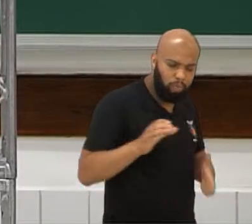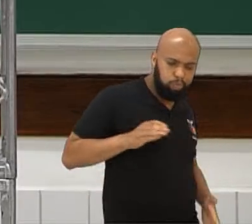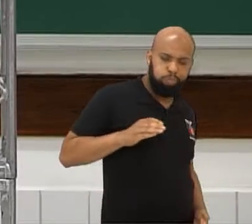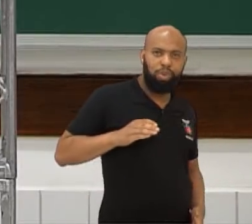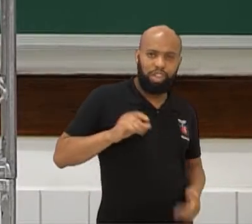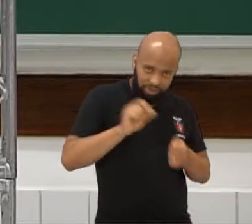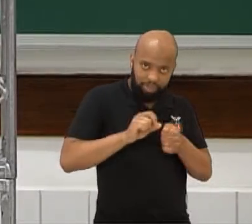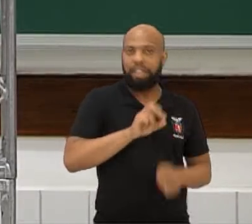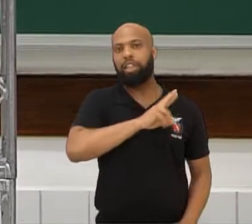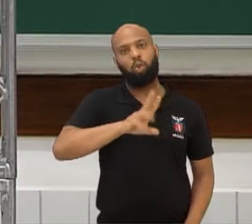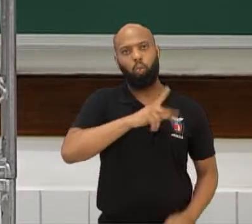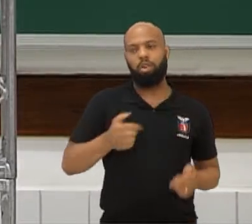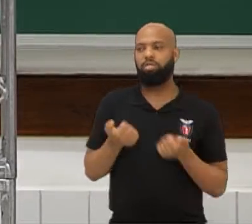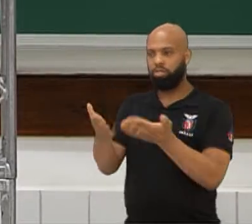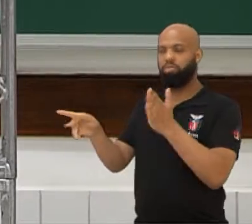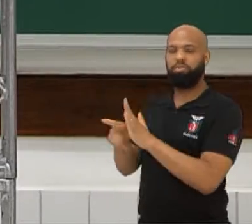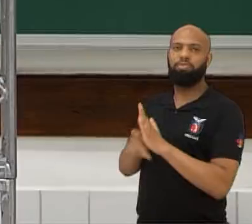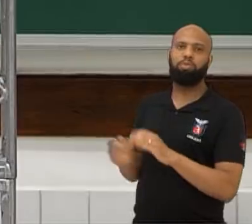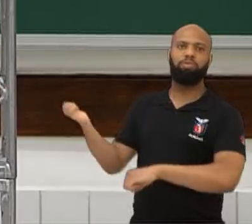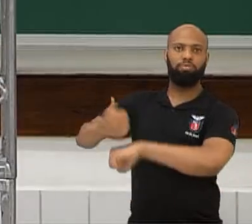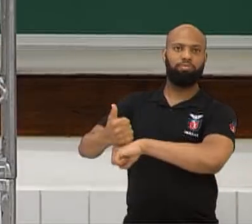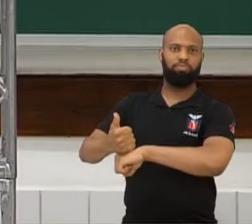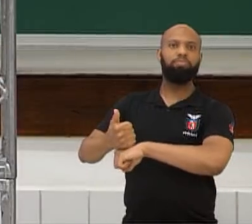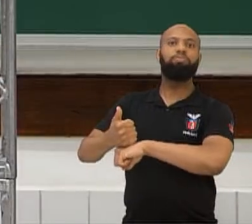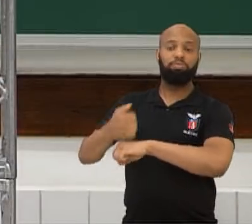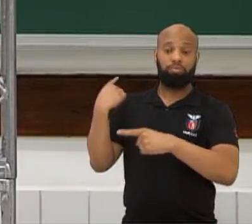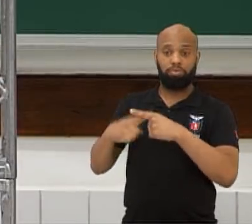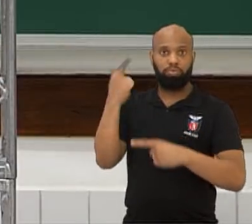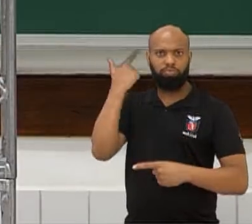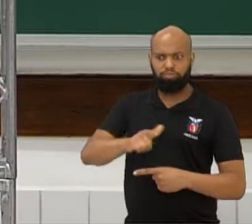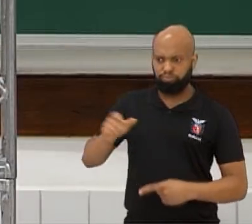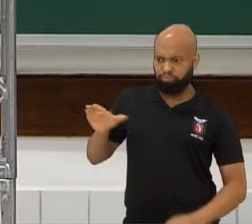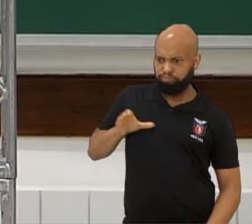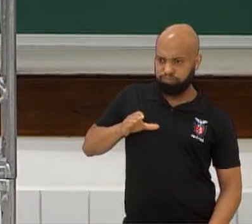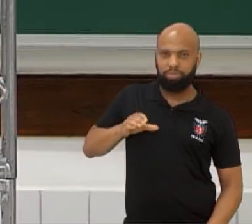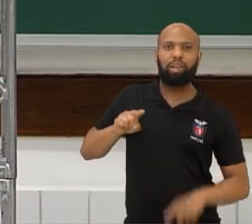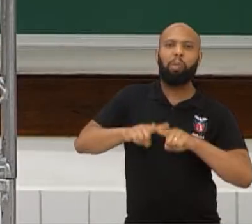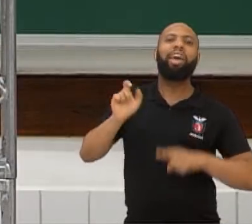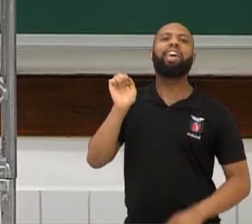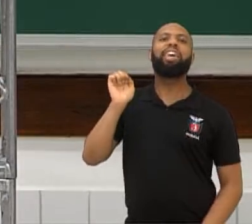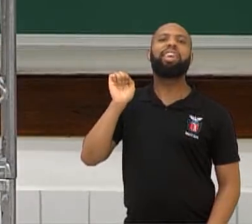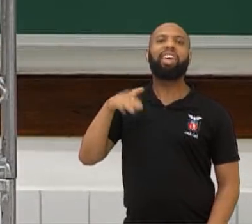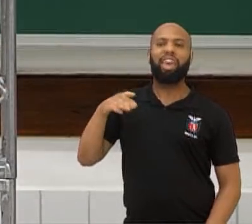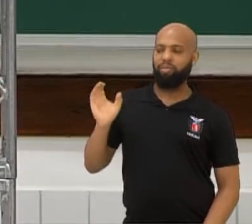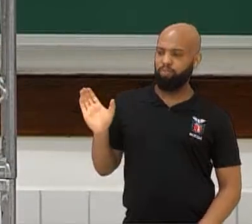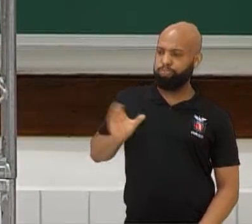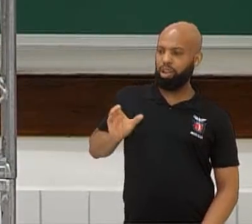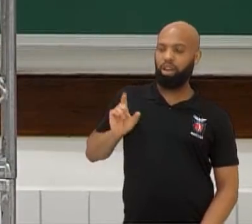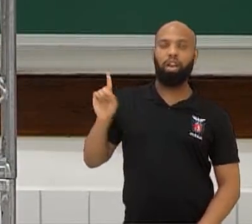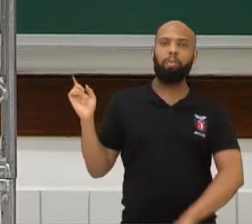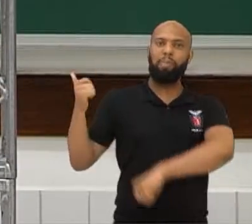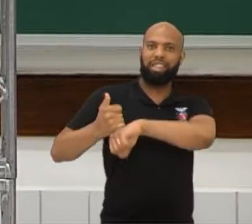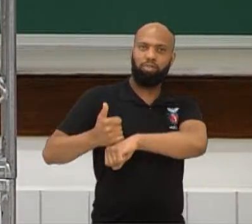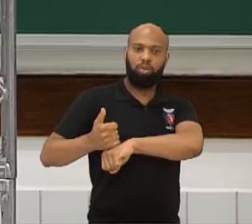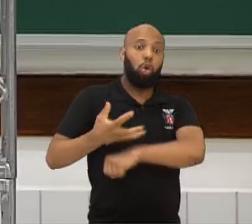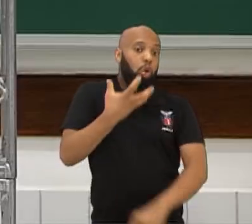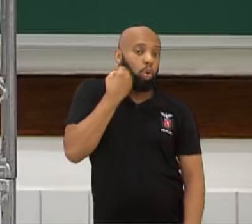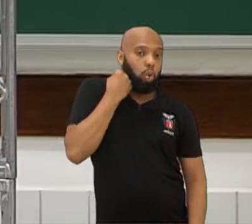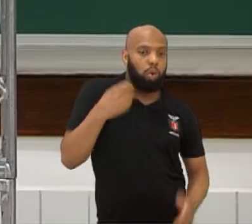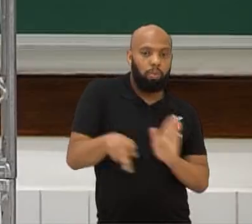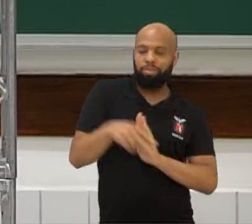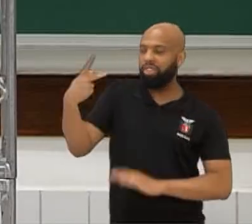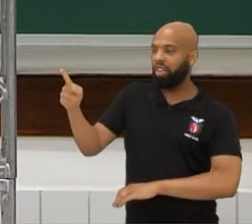riqueza produzida, né? A riqueza obtida a partir dessa produção, desses bens. O lucro que vem dessa mais-valia,